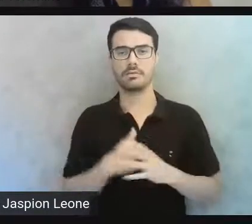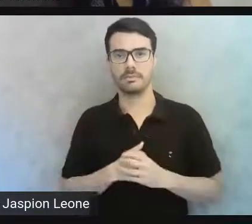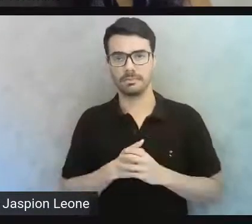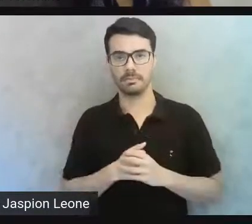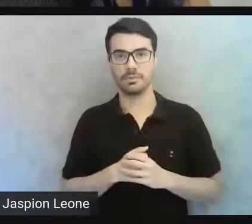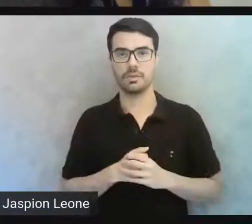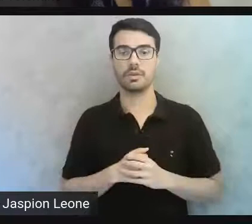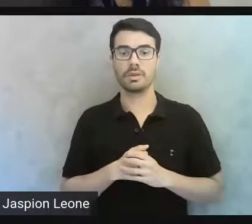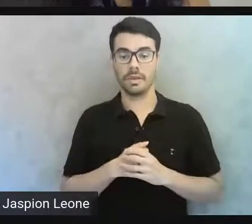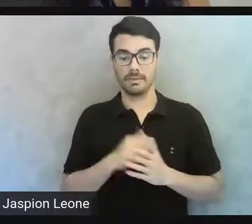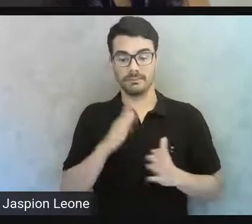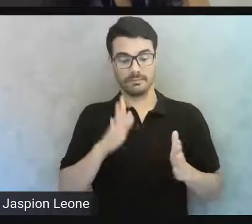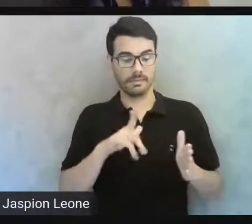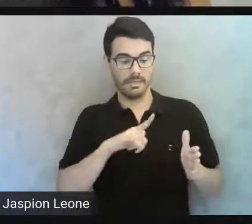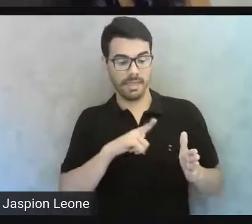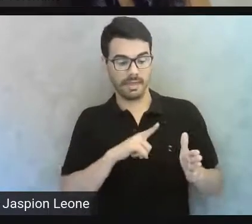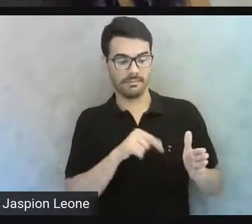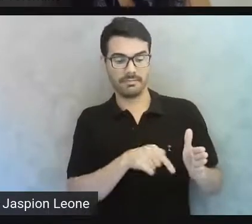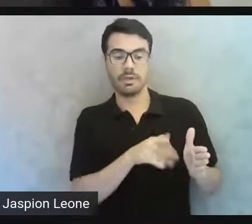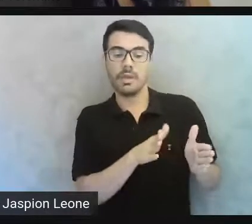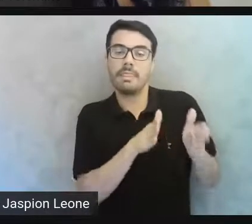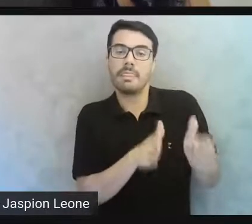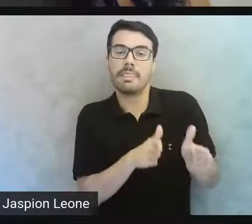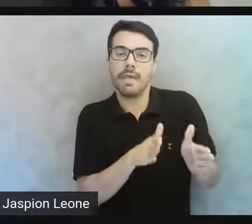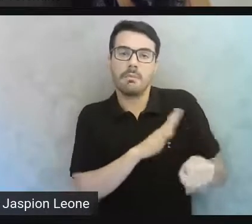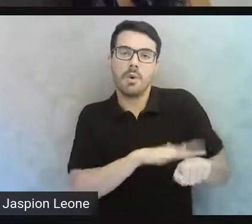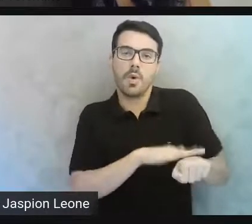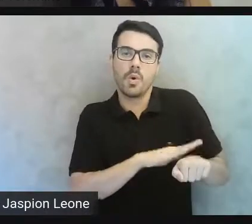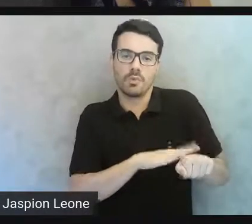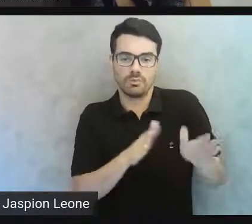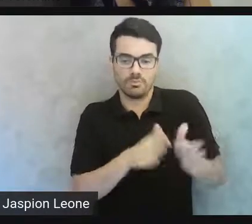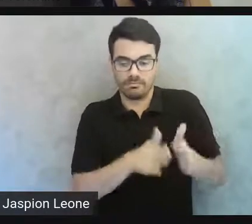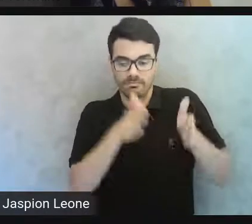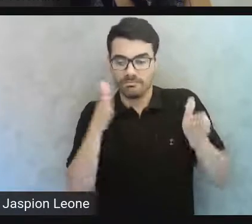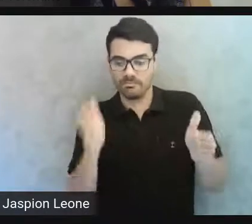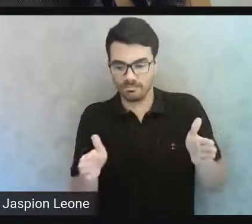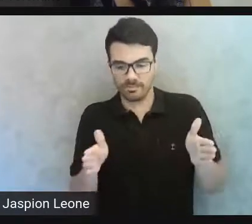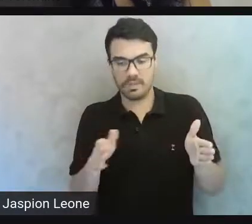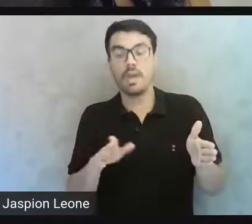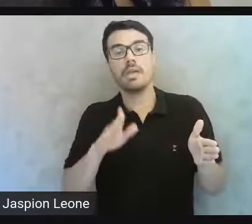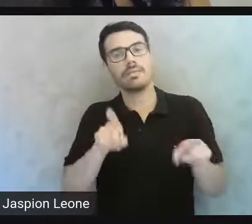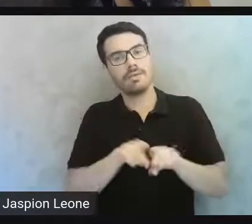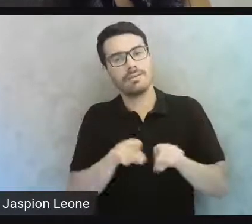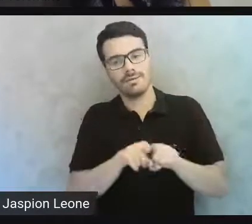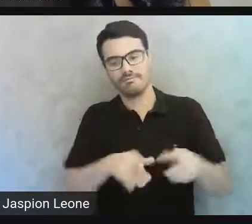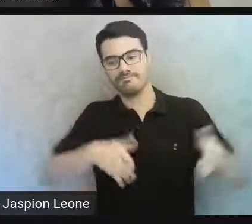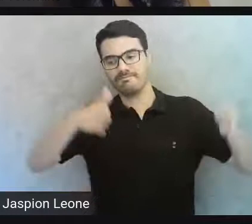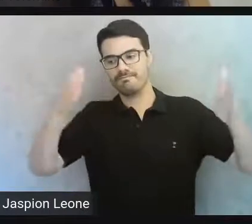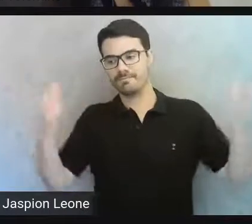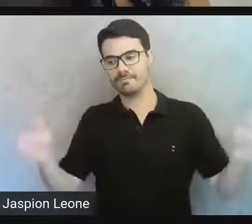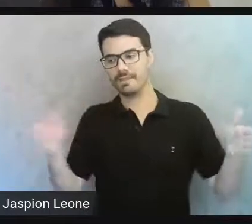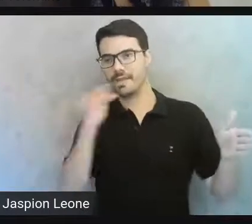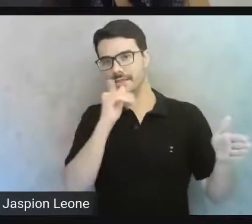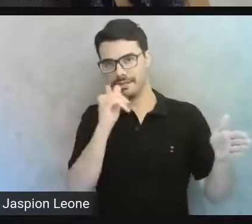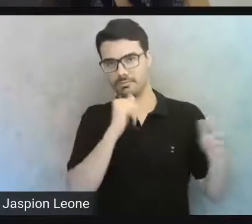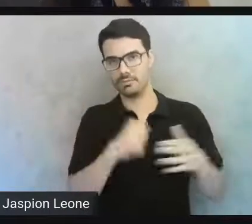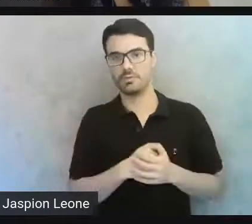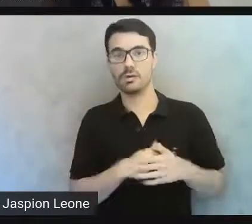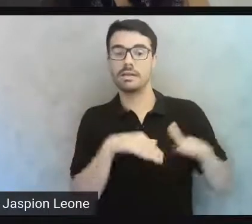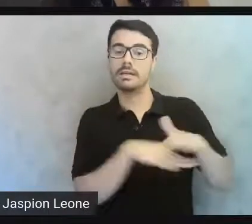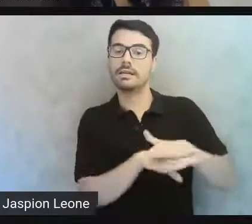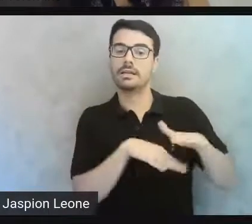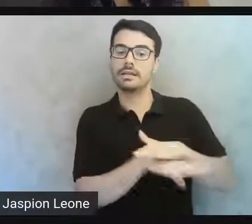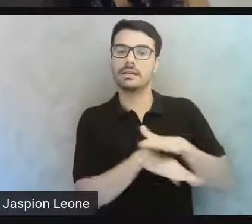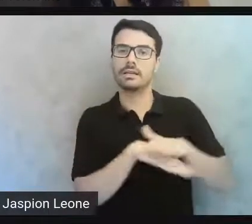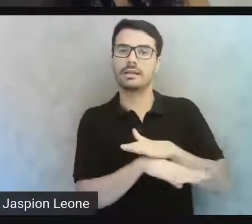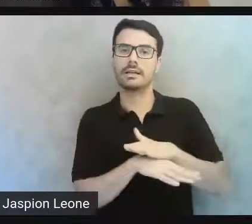de curto, de médio e de longo prazo, que eu acho que são importantes, assim. Eu citaria aqui a criação de, por exemplo, de uma reserva de emergência, né?